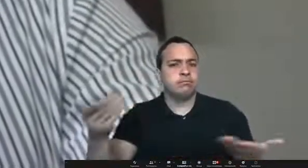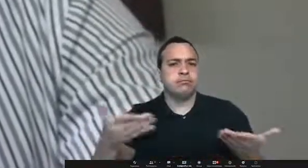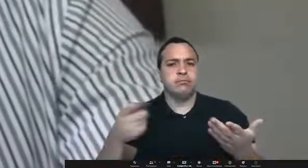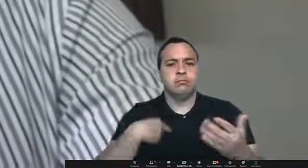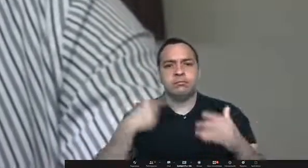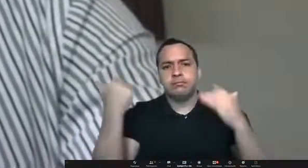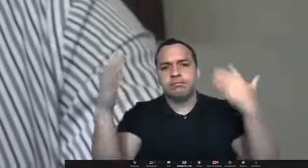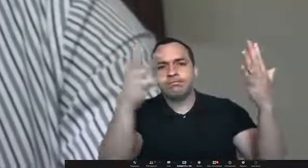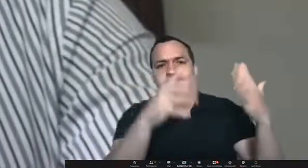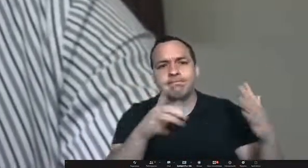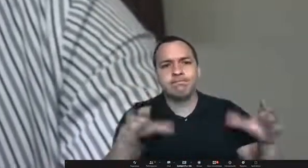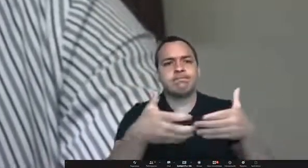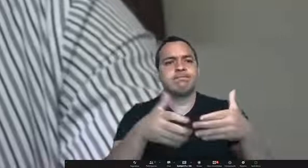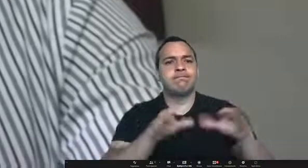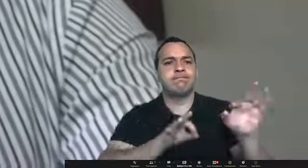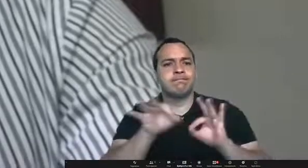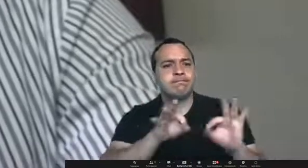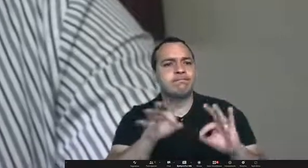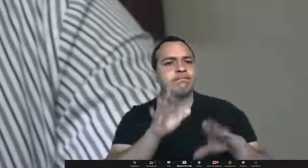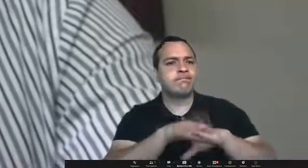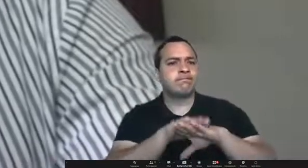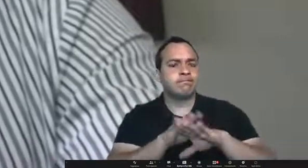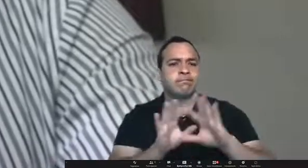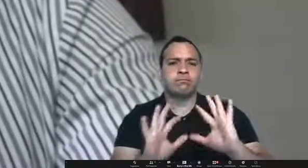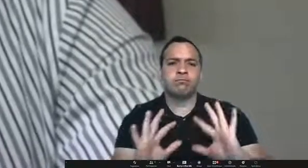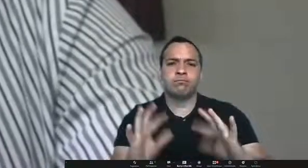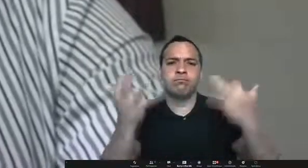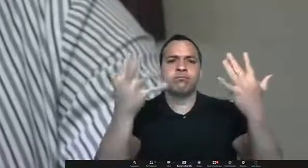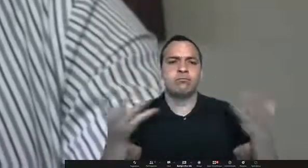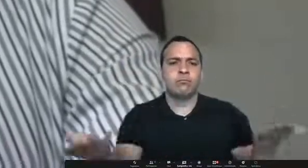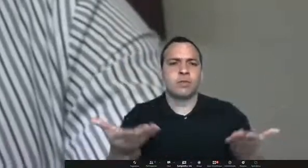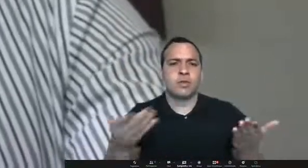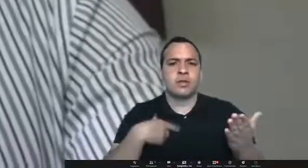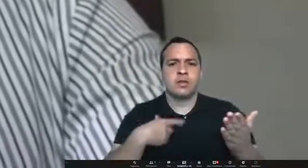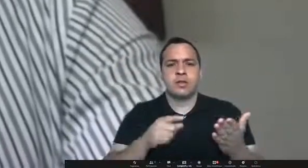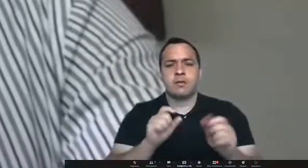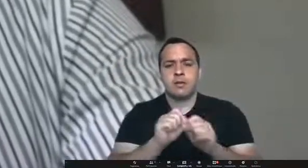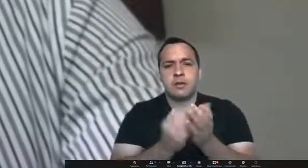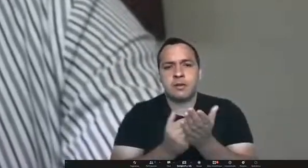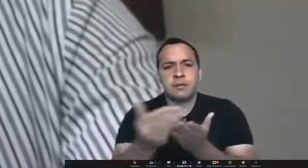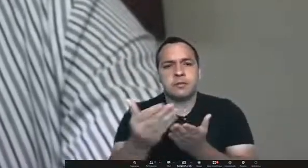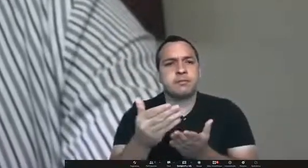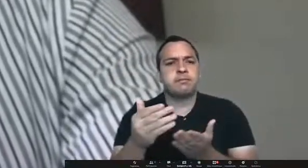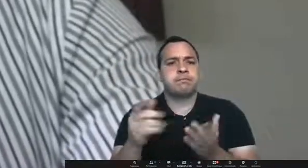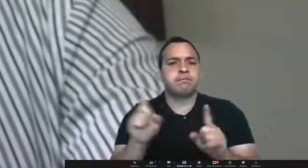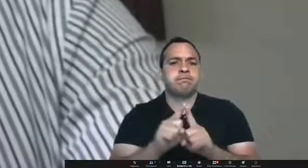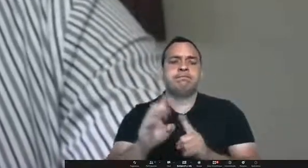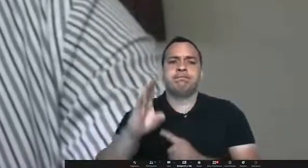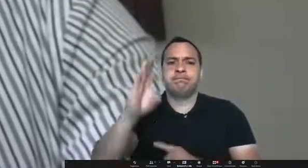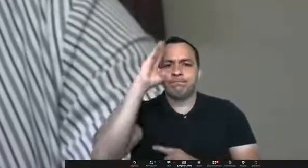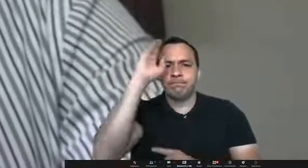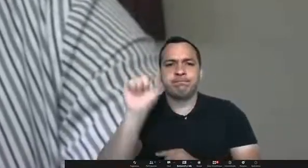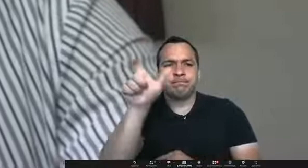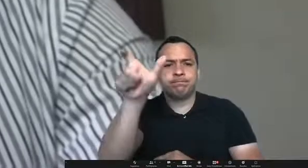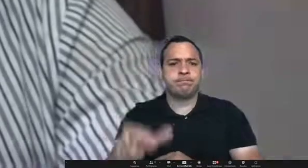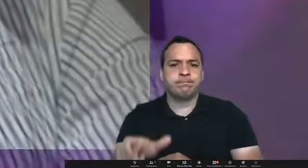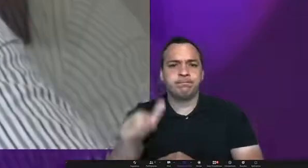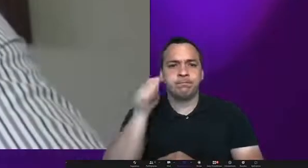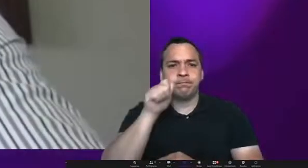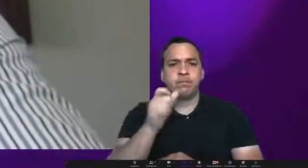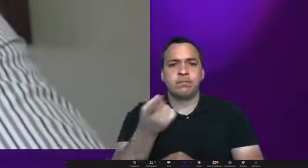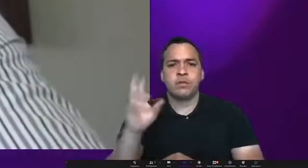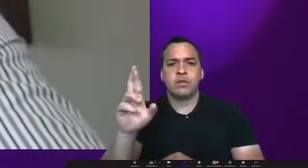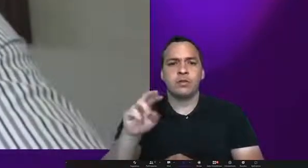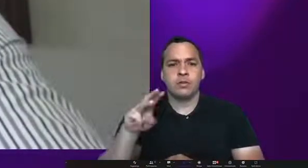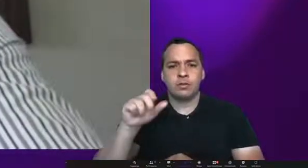Parabenizar toda a comissão organizadora do evento, principalmente a doutora Maria Fernanda,